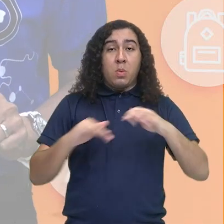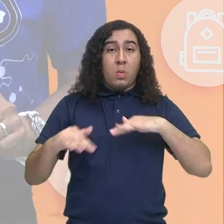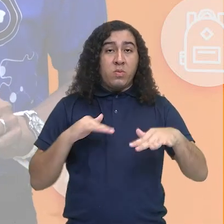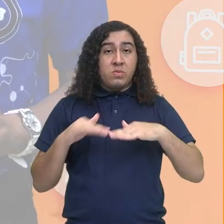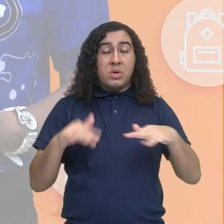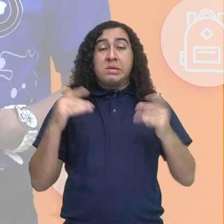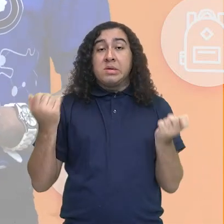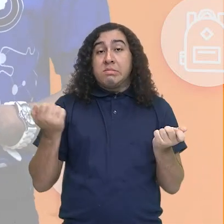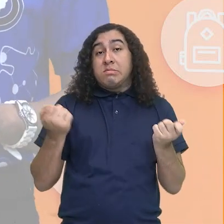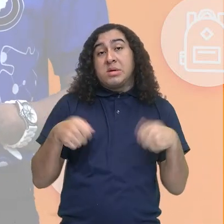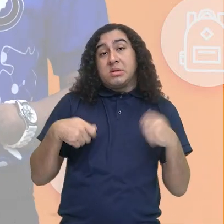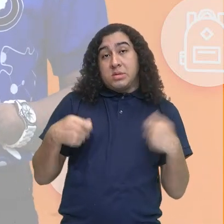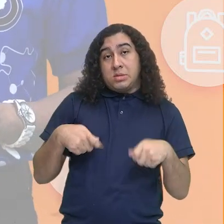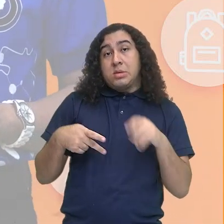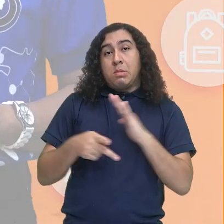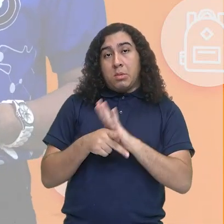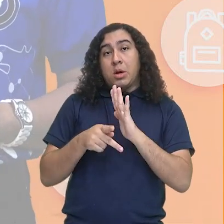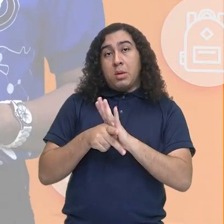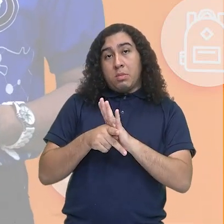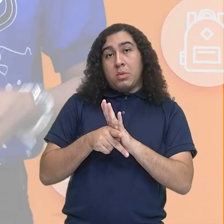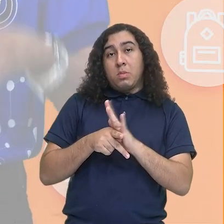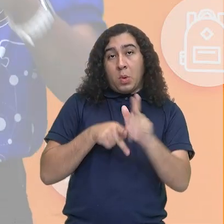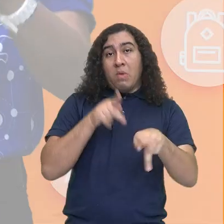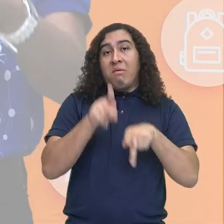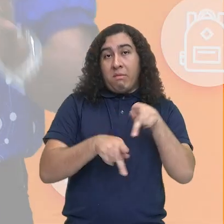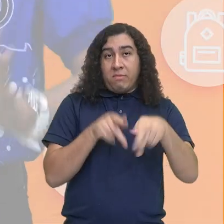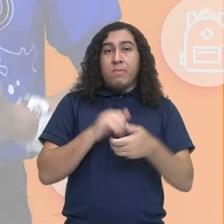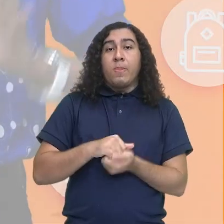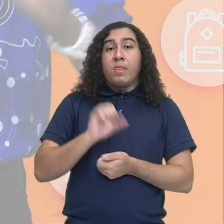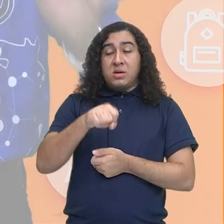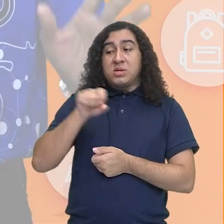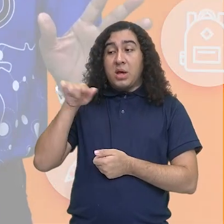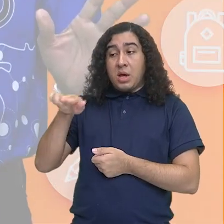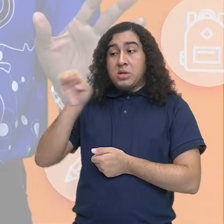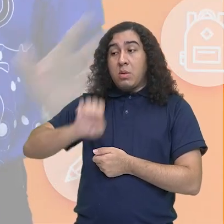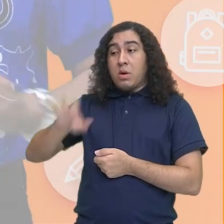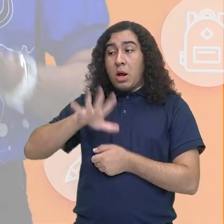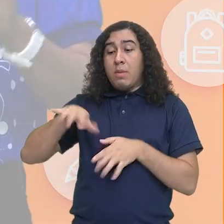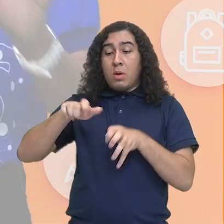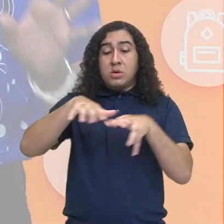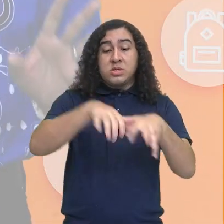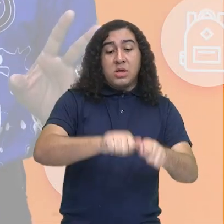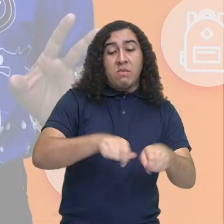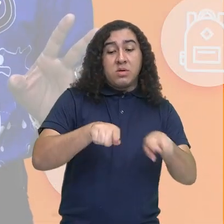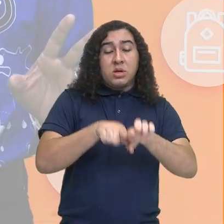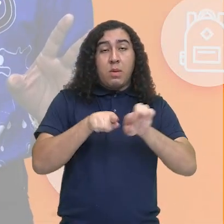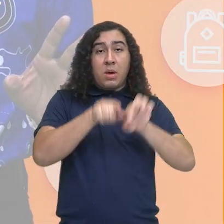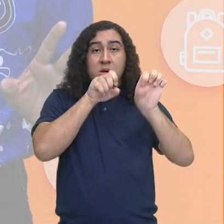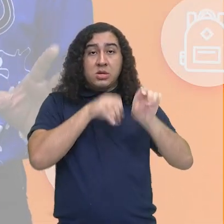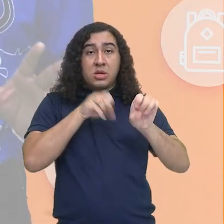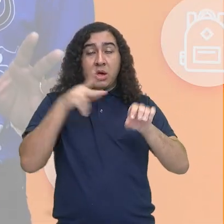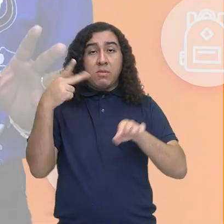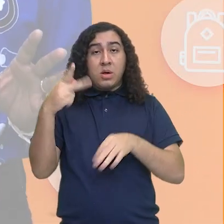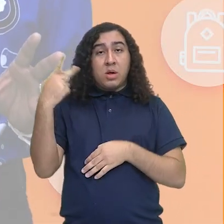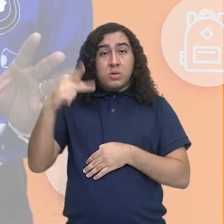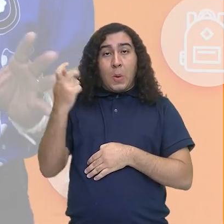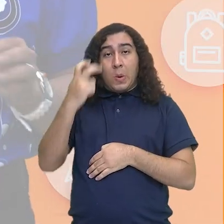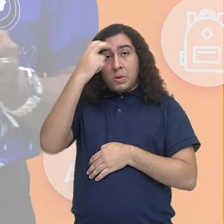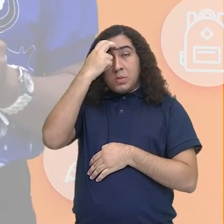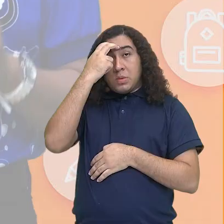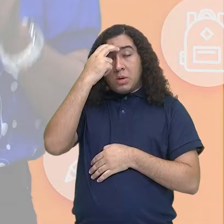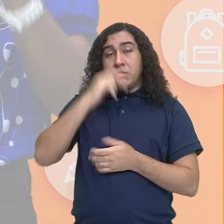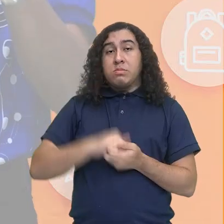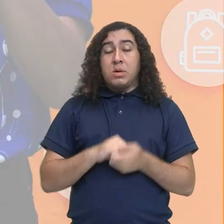movimento necessário da civilização. Sim, eles colonizavam para civilizar. Era isso que eles diziam, né? Para